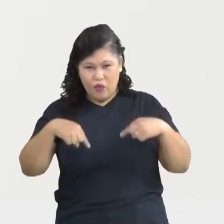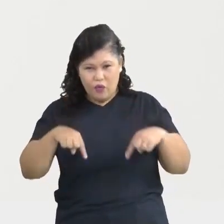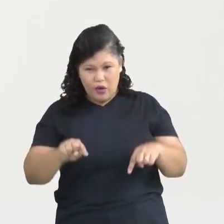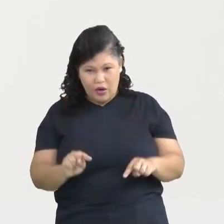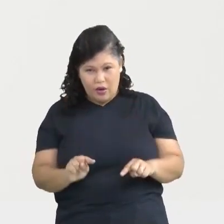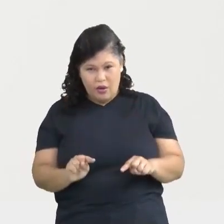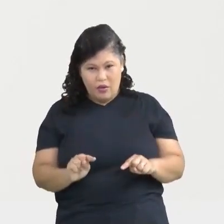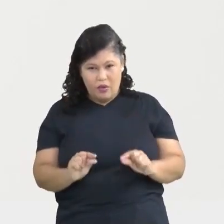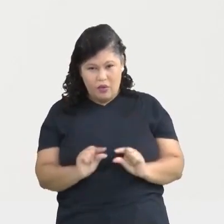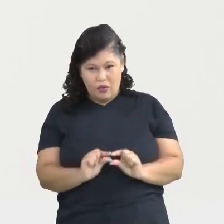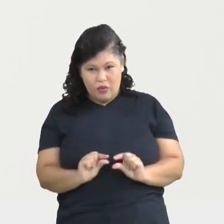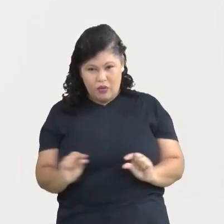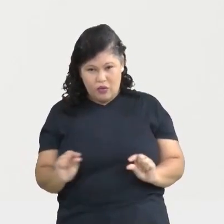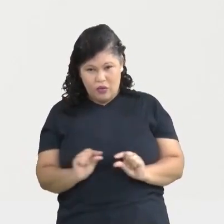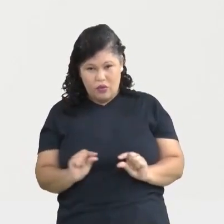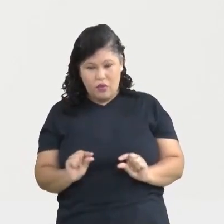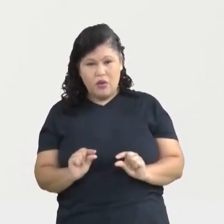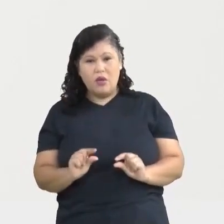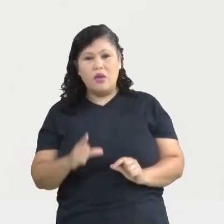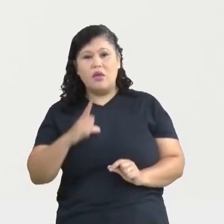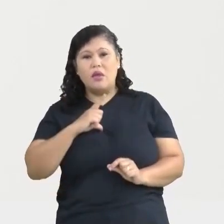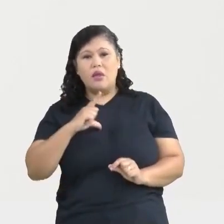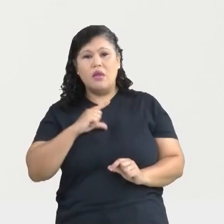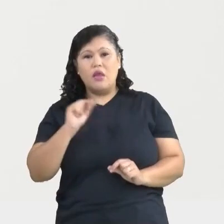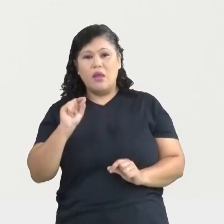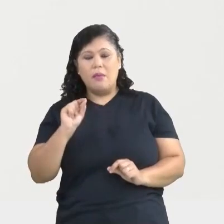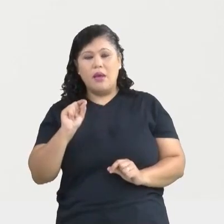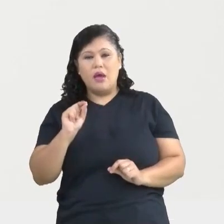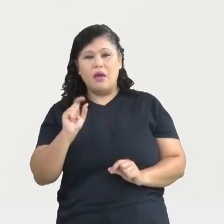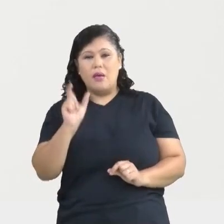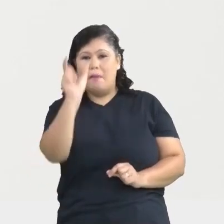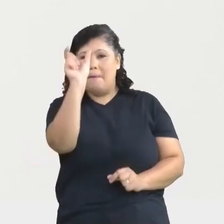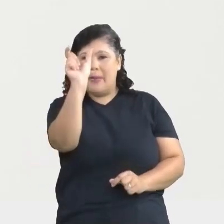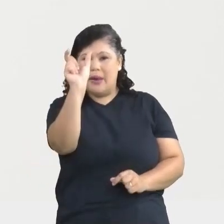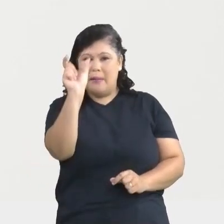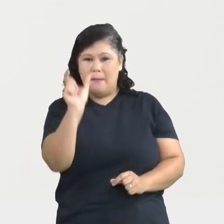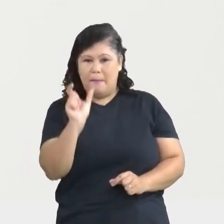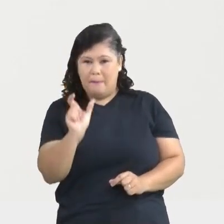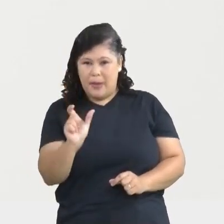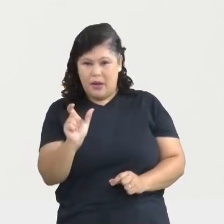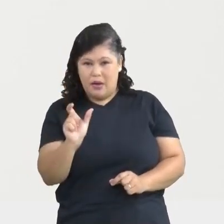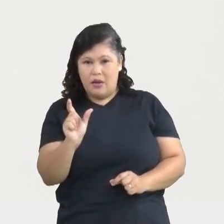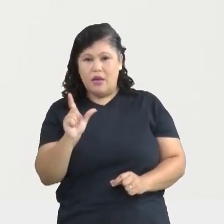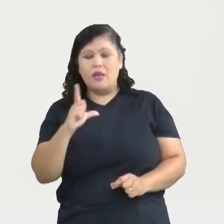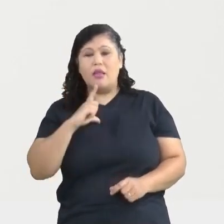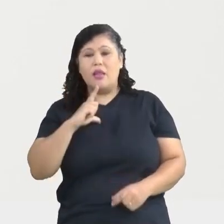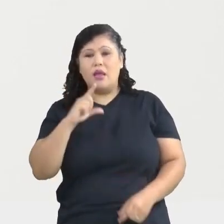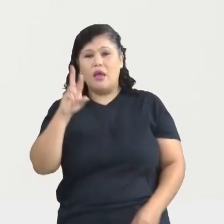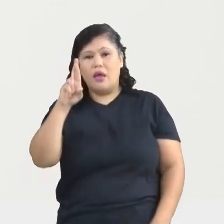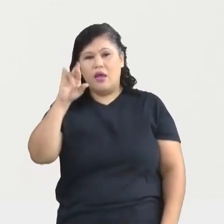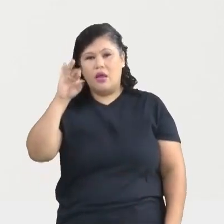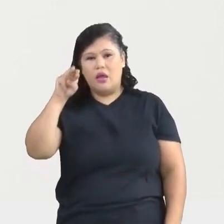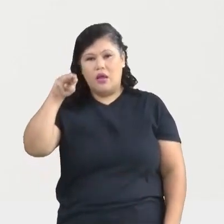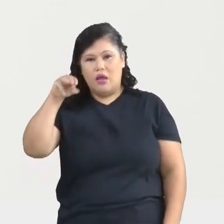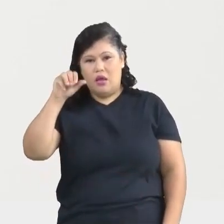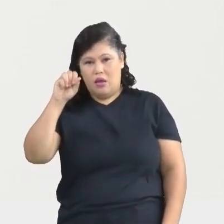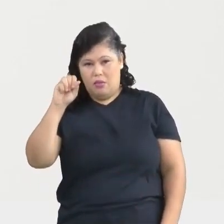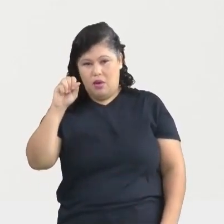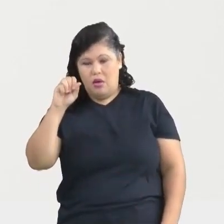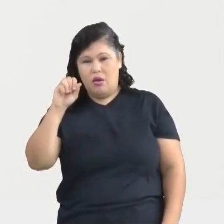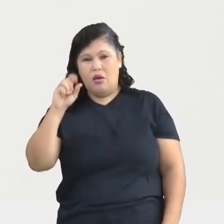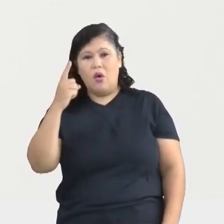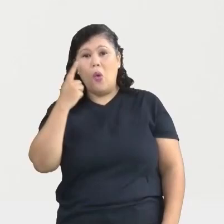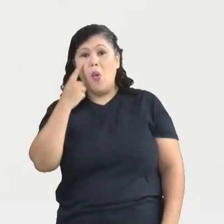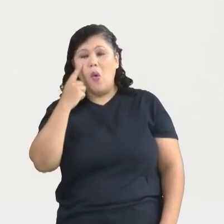expliquei sobre a rima? Olha aqui, ó. Balança, esperança. Olha aqui, ó, as